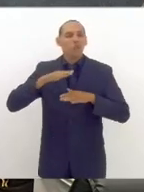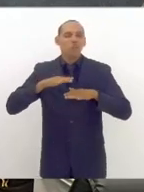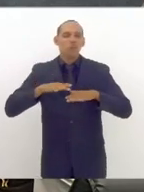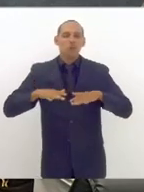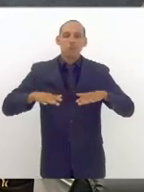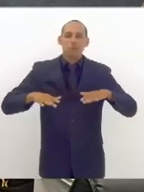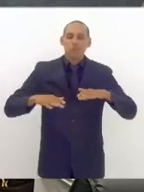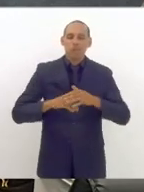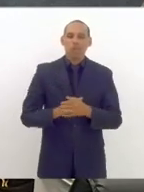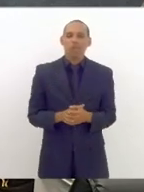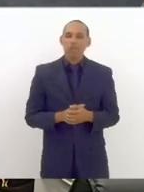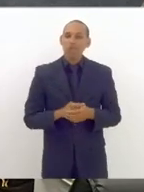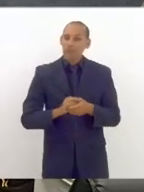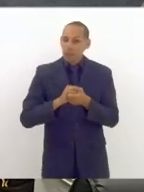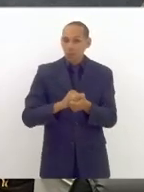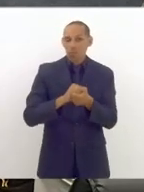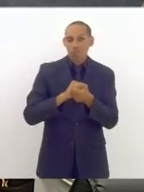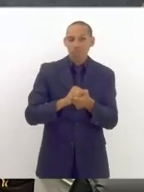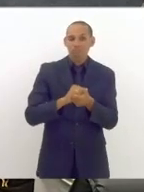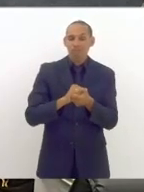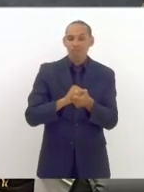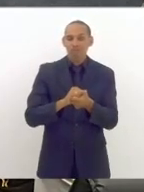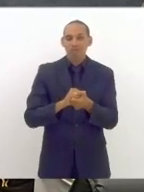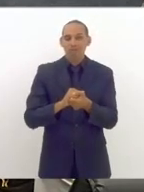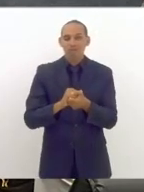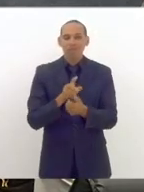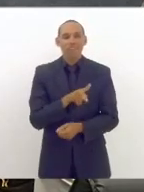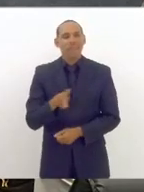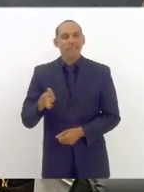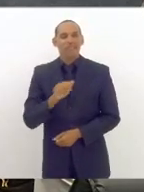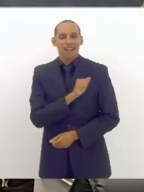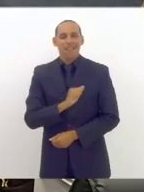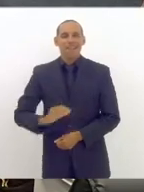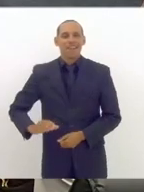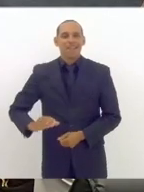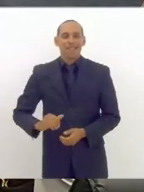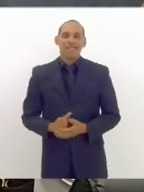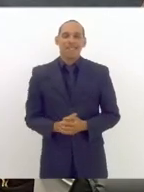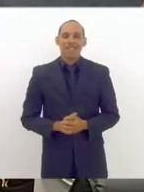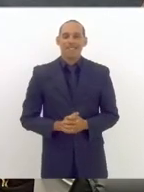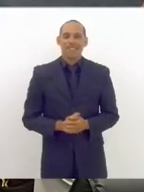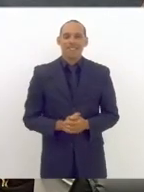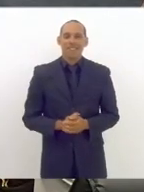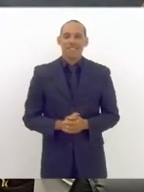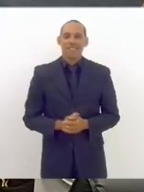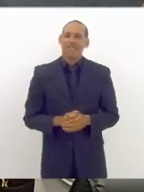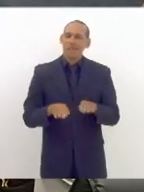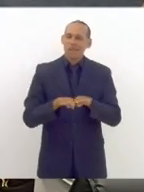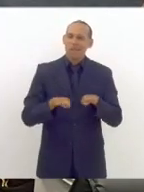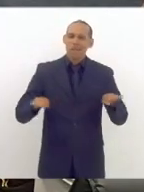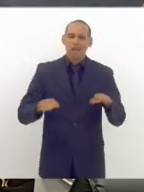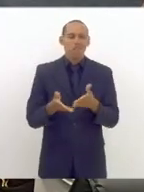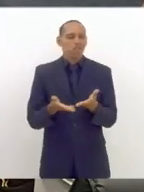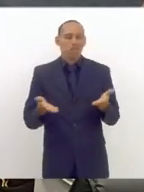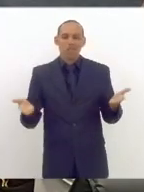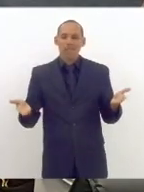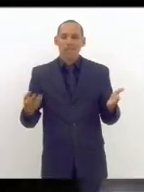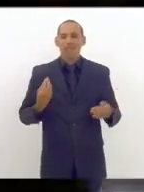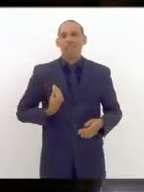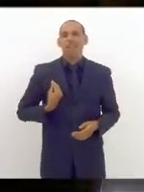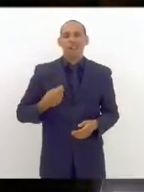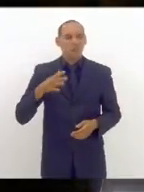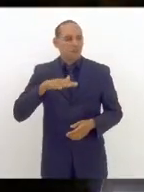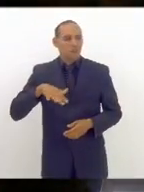todos, queria cumprimentar, na figura do presidente André Siciliano, toda a mesa e todos os presentes